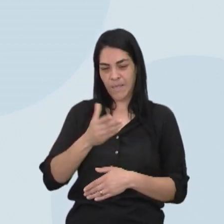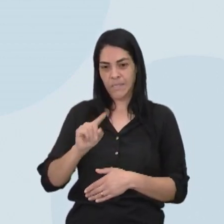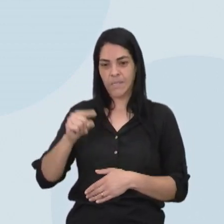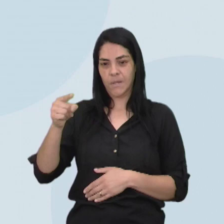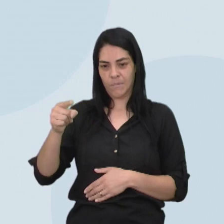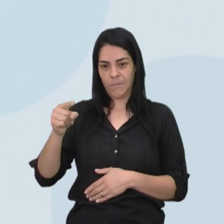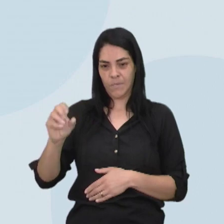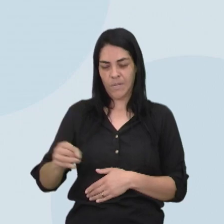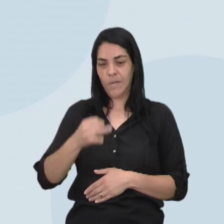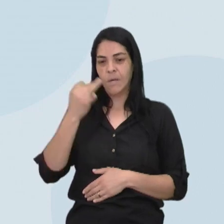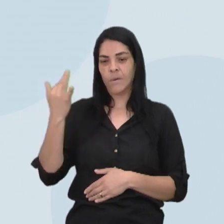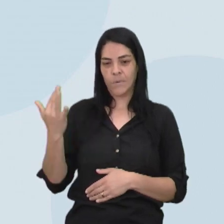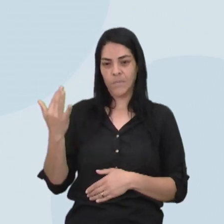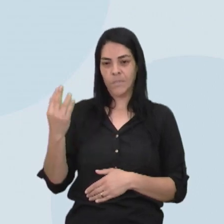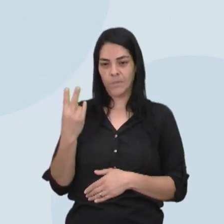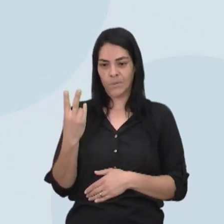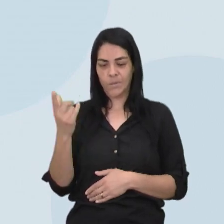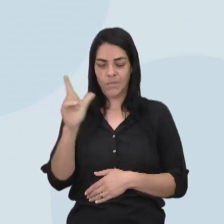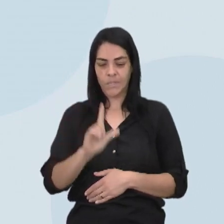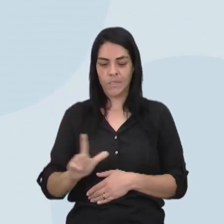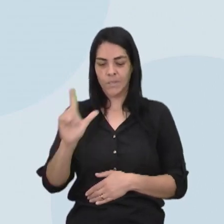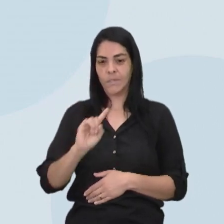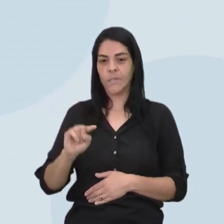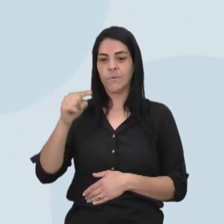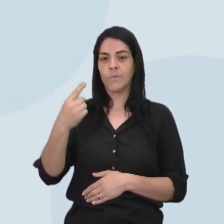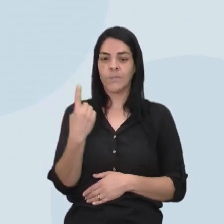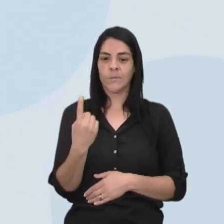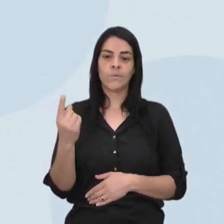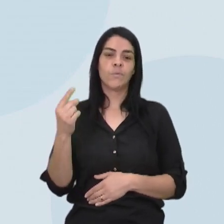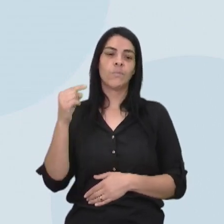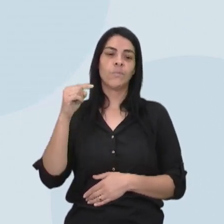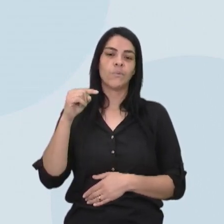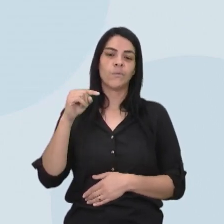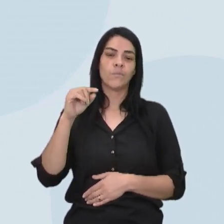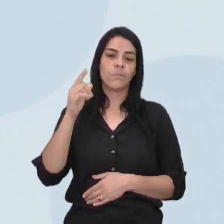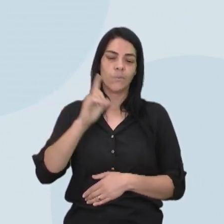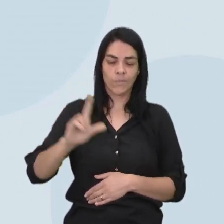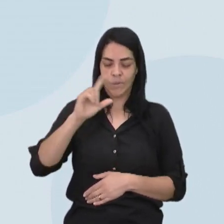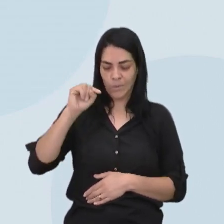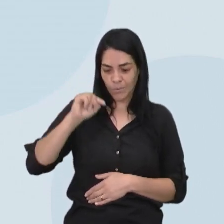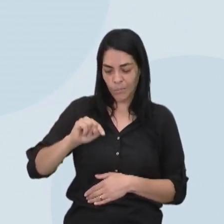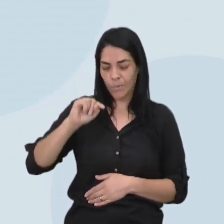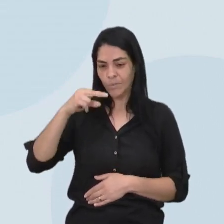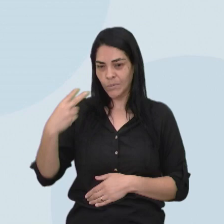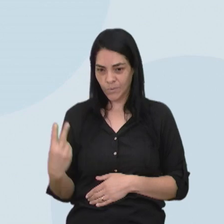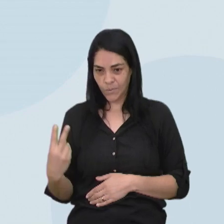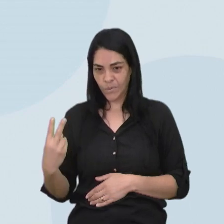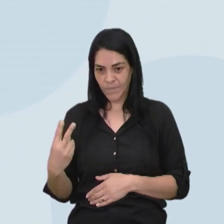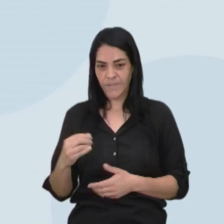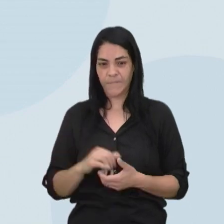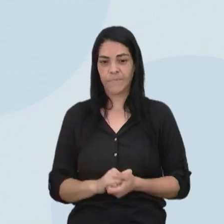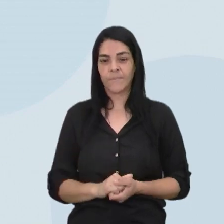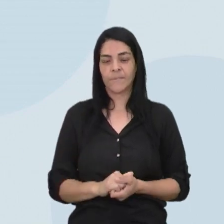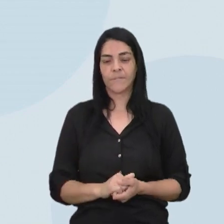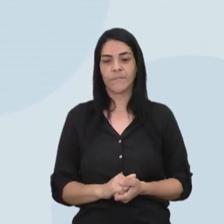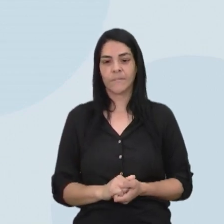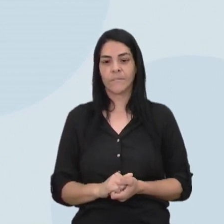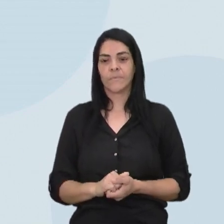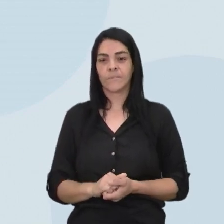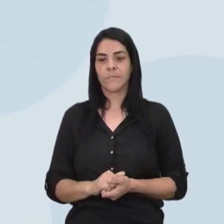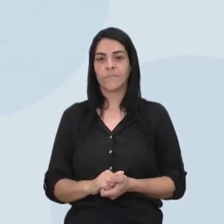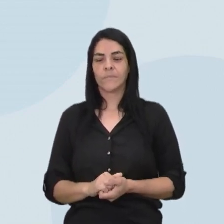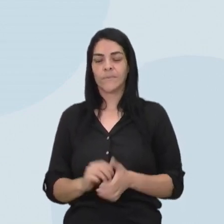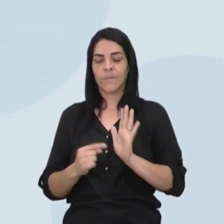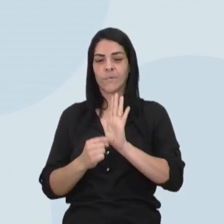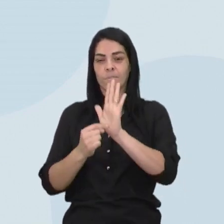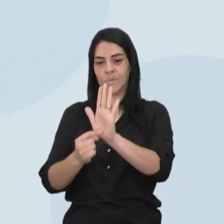outra quantidade dele de 2 litros e depois de 1,2 litro. Eu fiz em escala esse GIF, tá certo? Então eu coloquei isso sendo para isso.